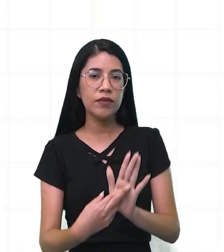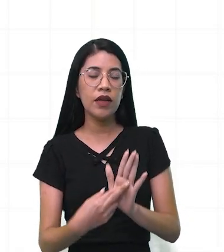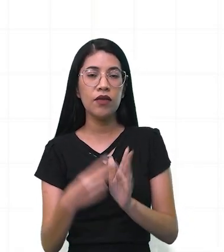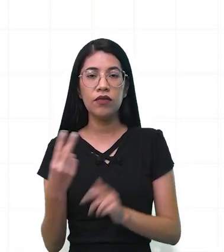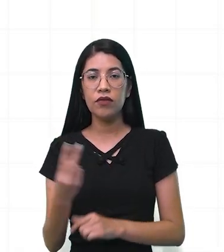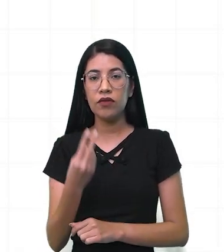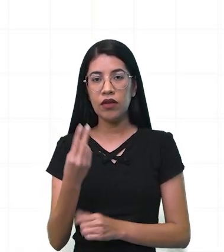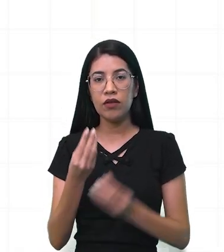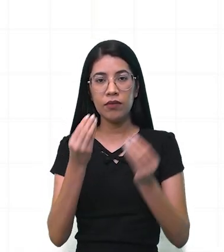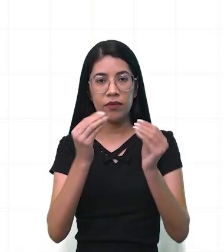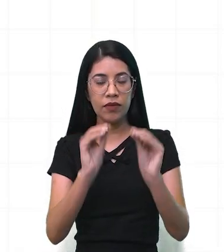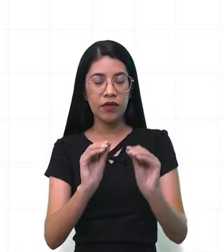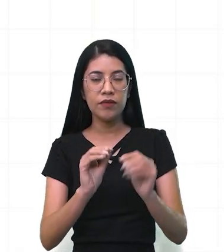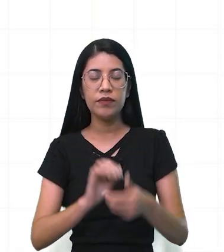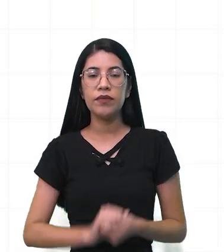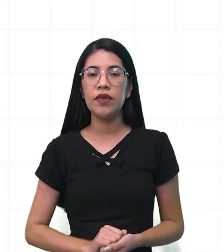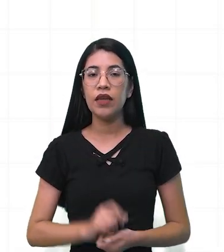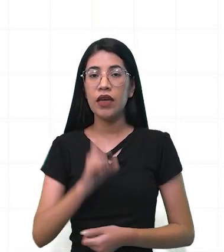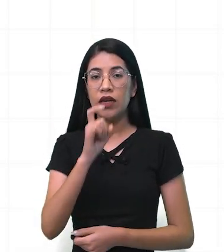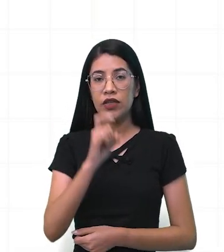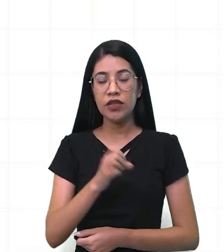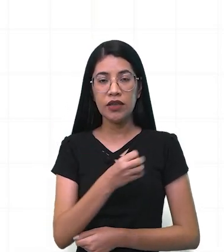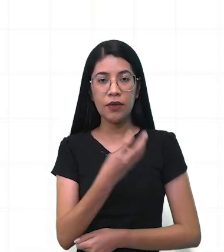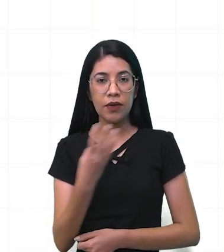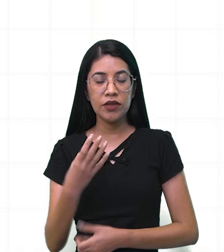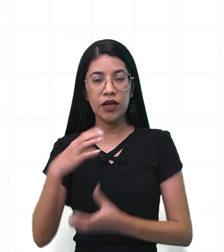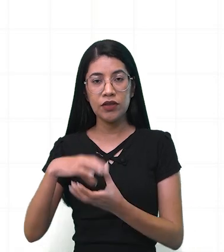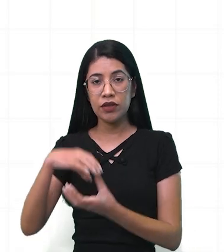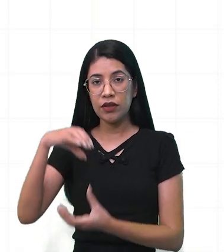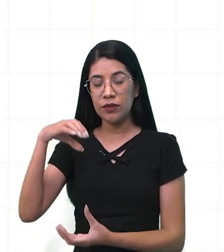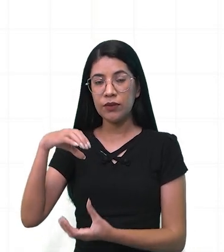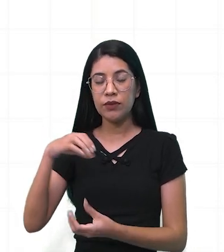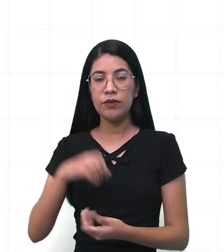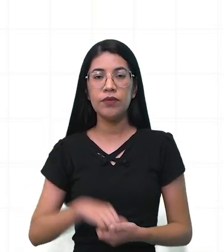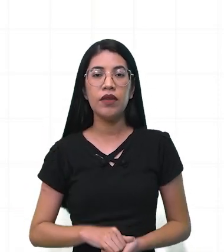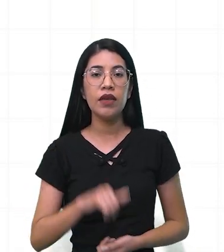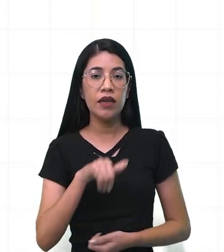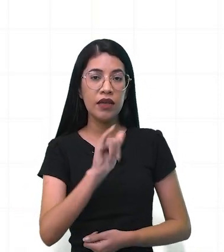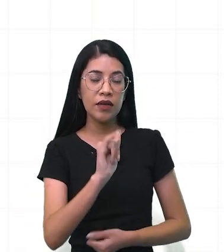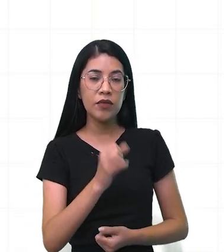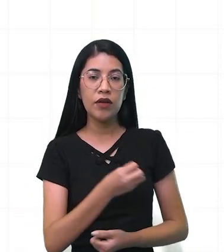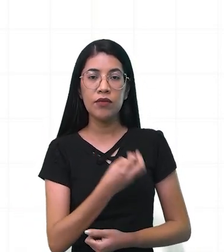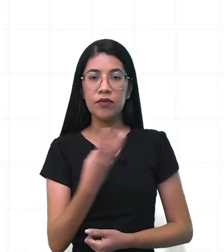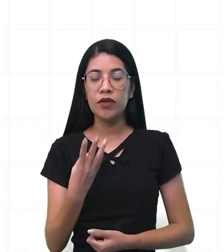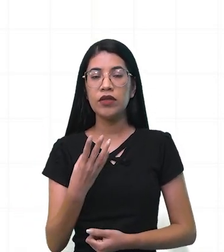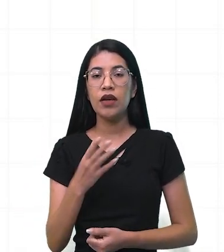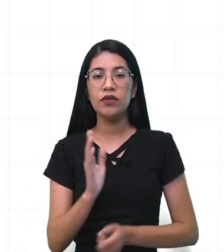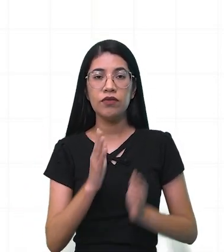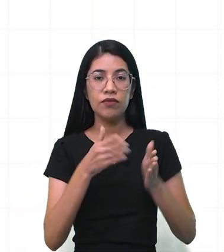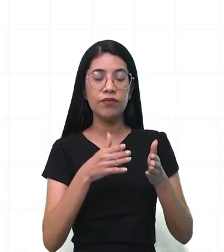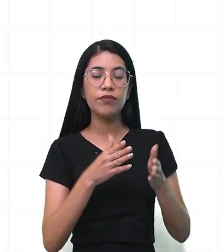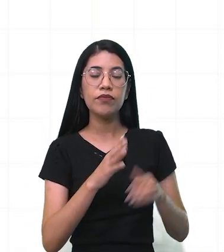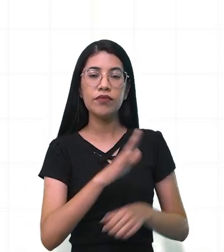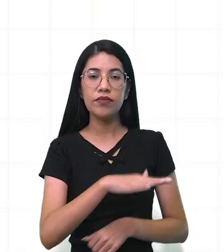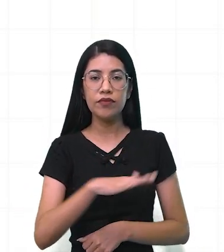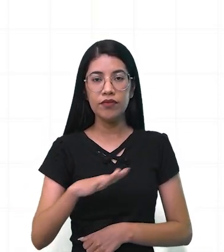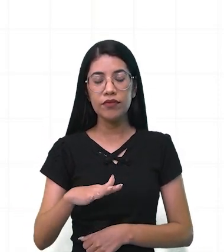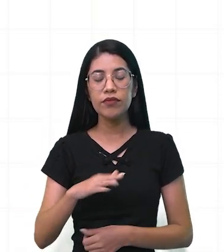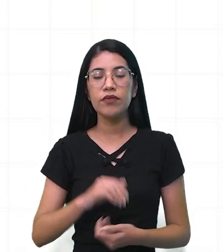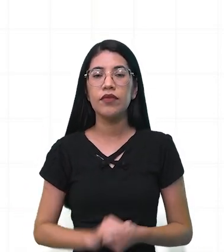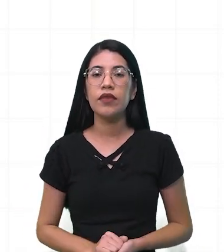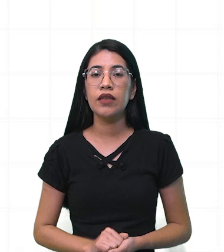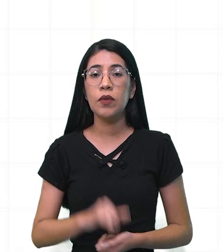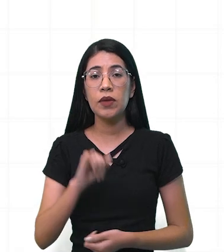valor? X são a quantidade de adultos e Y é a quantidade de ingressos para crianças. Então, se o